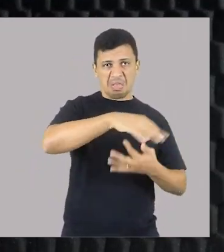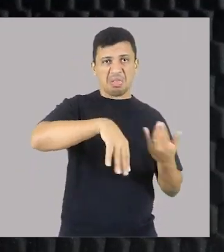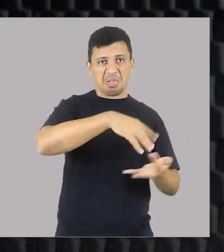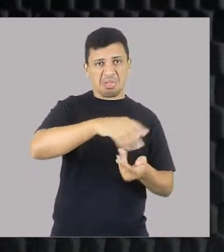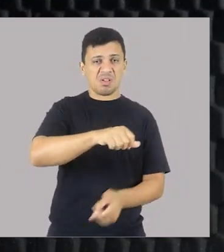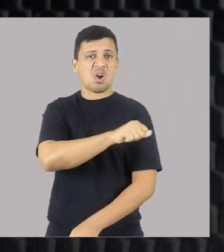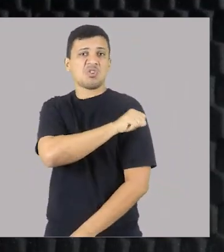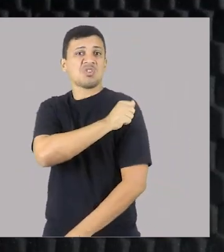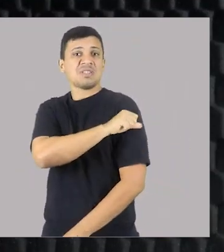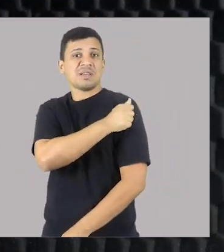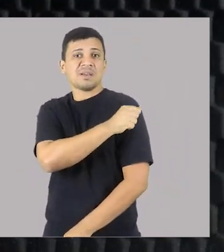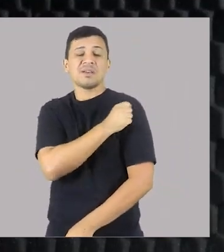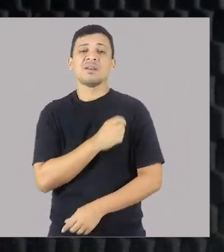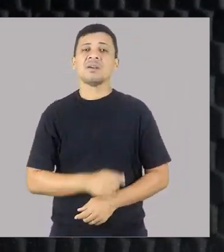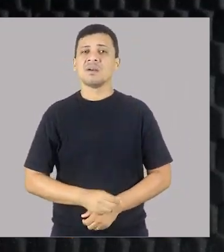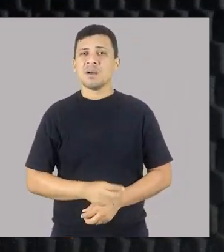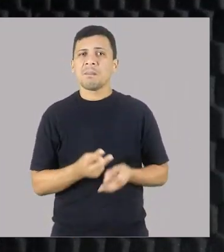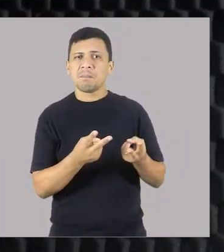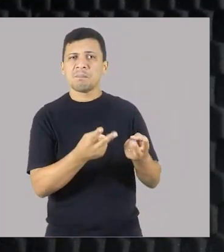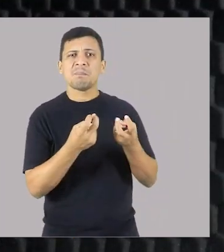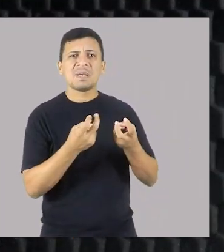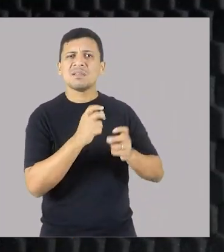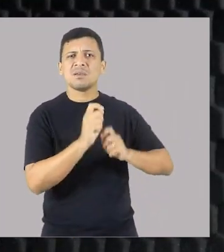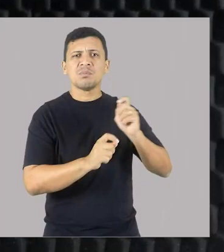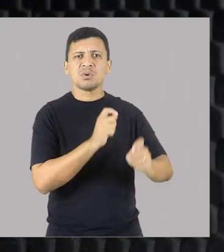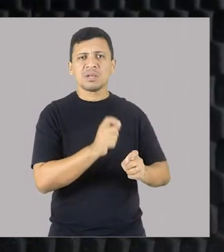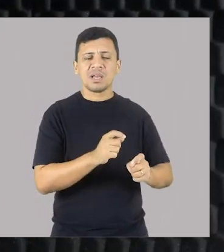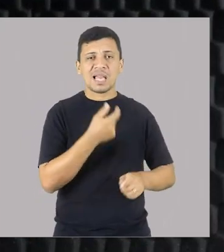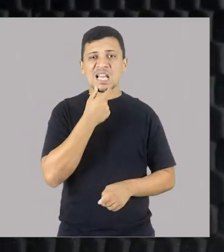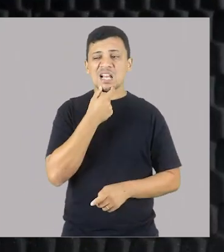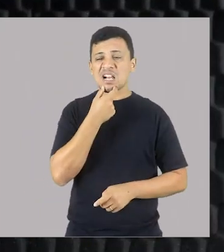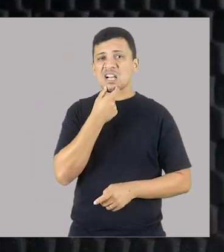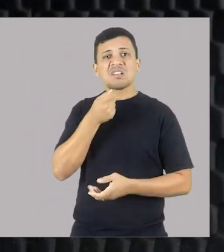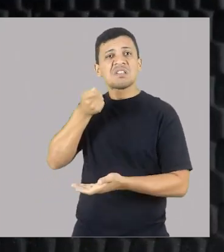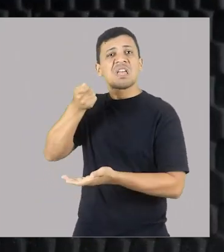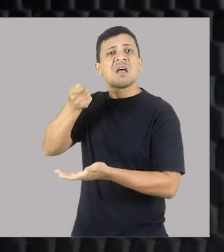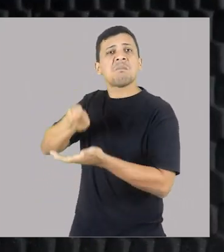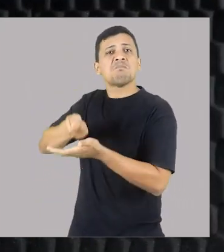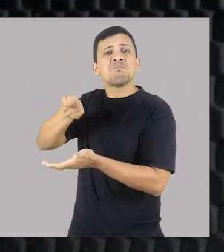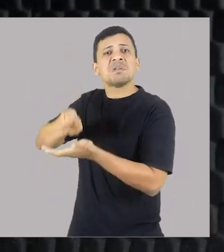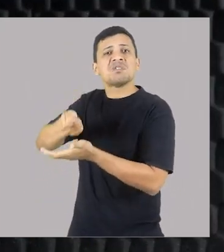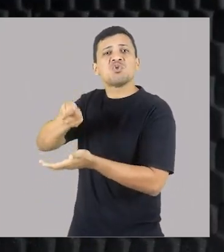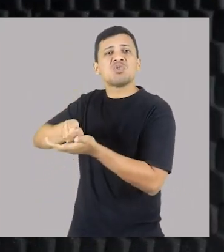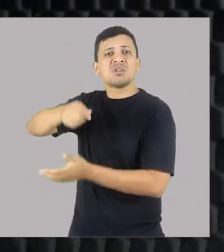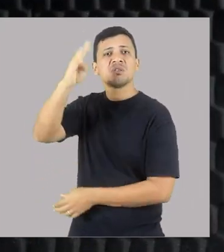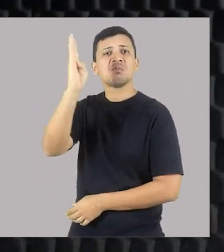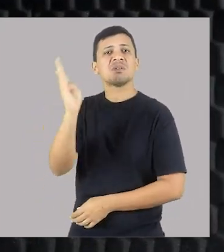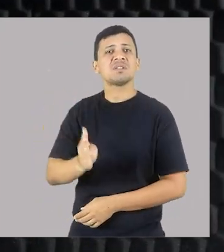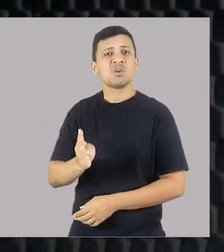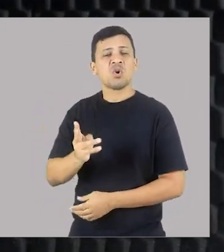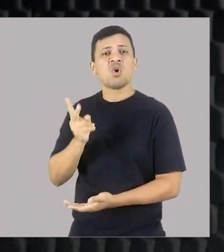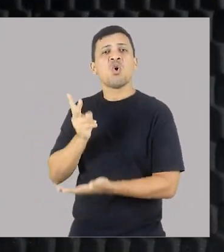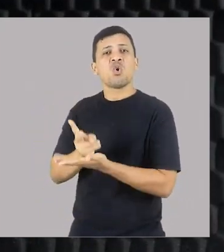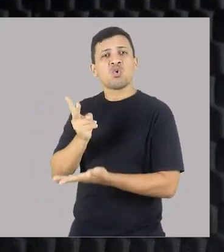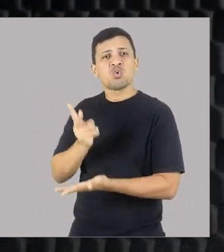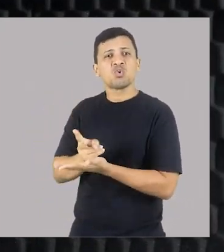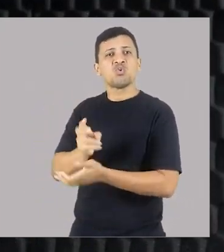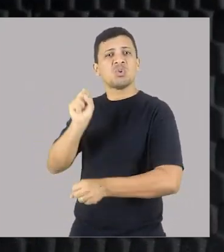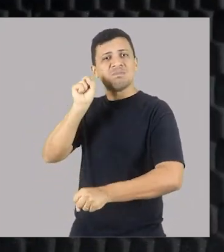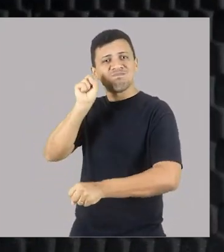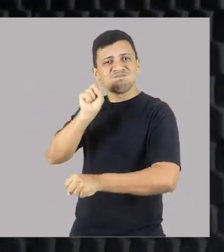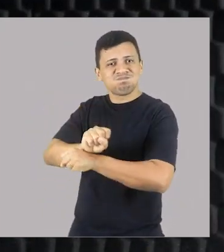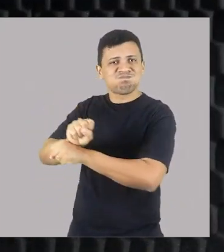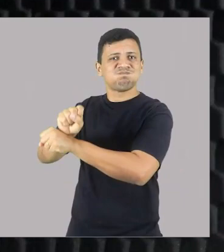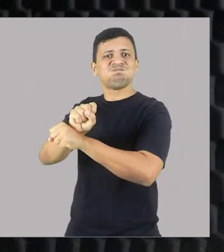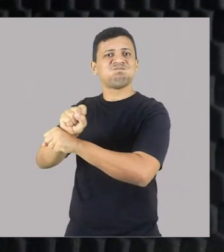que se observa é uma Inglaterra pressionando pela questão da permanência da escravidão no Brasil e por